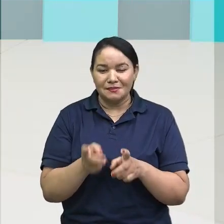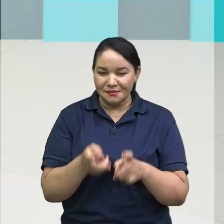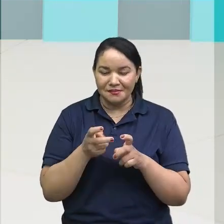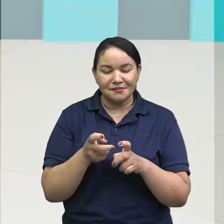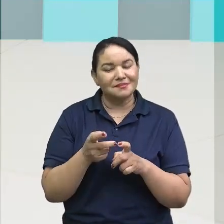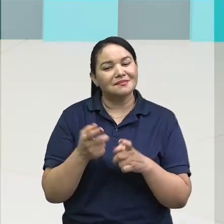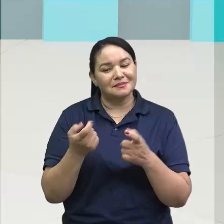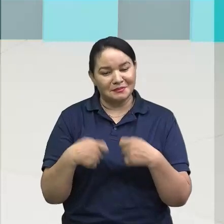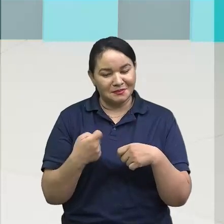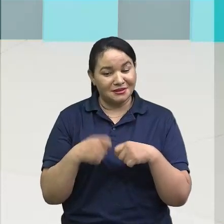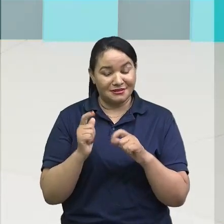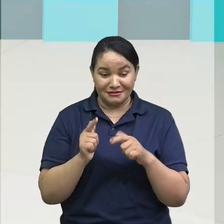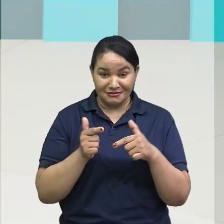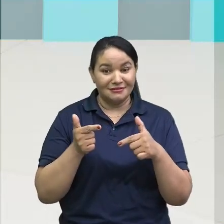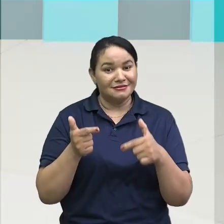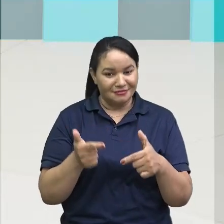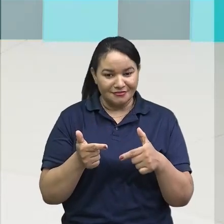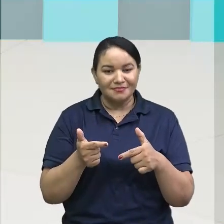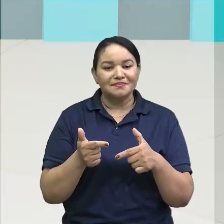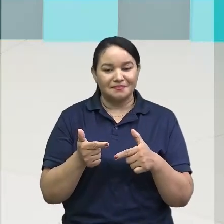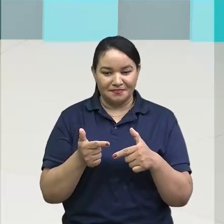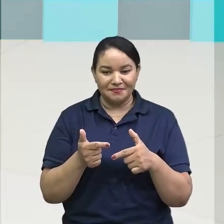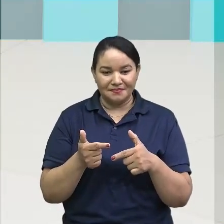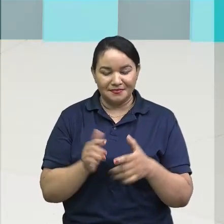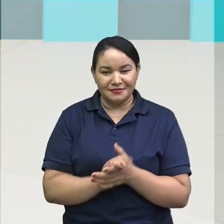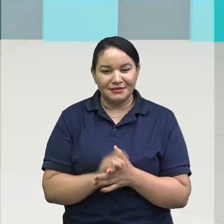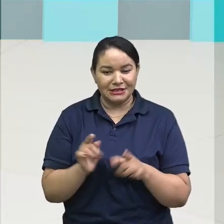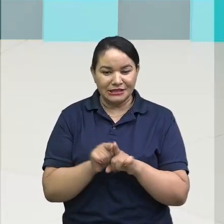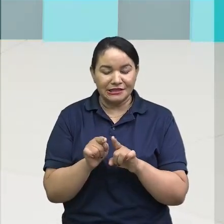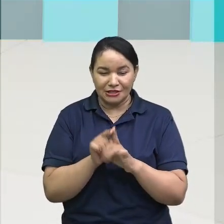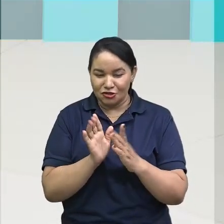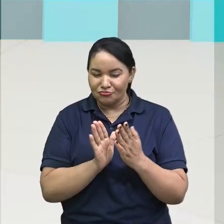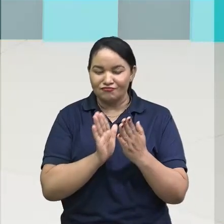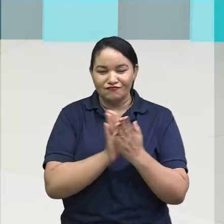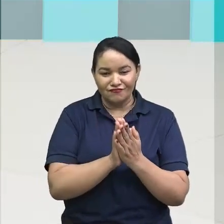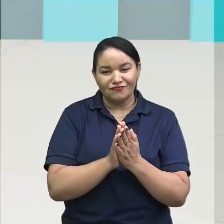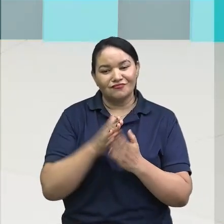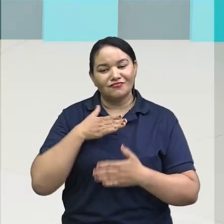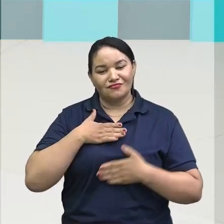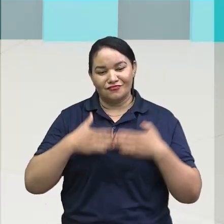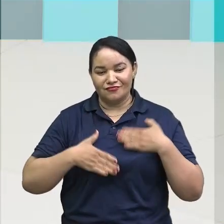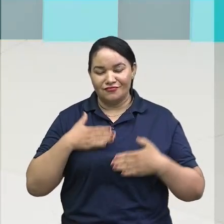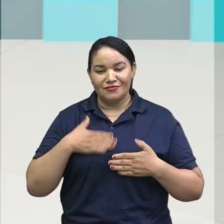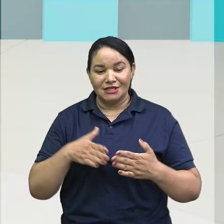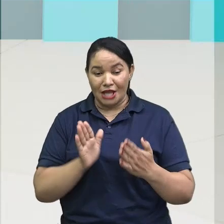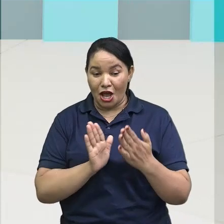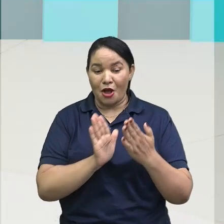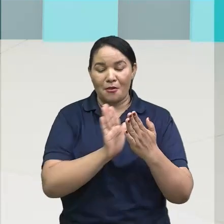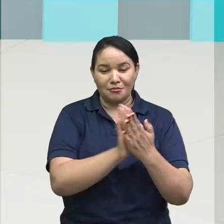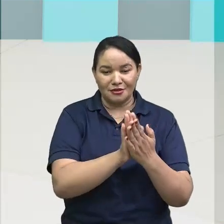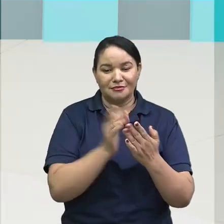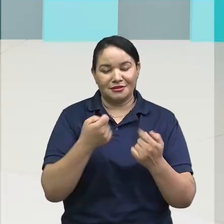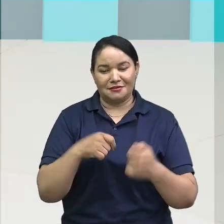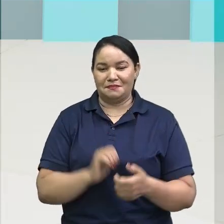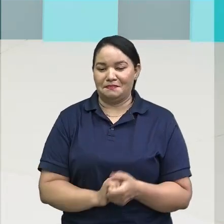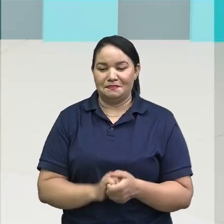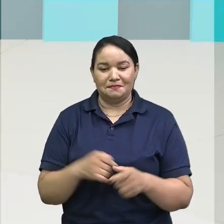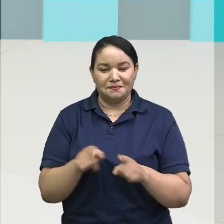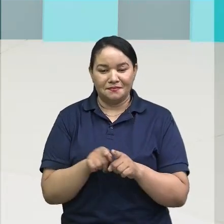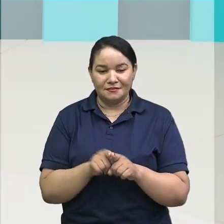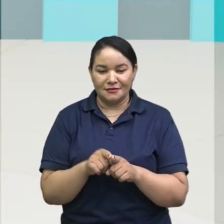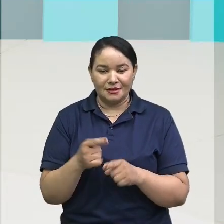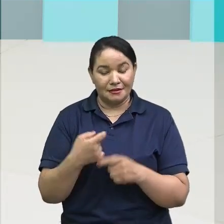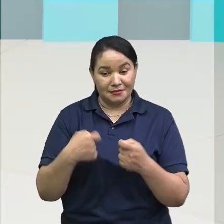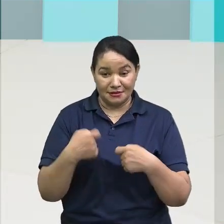percebendo que precisava dessa aproximação corporal. Então, tem a questão do instinto, tem a questão